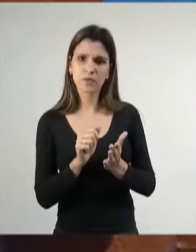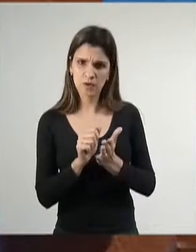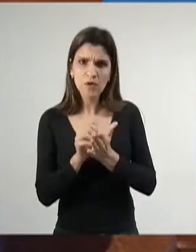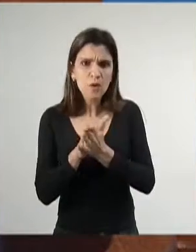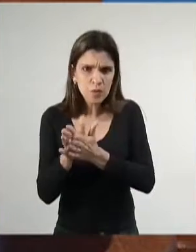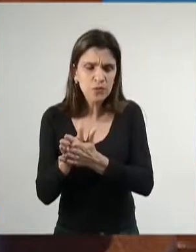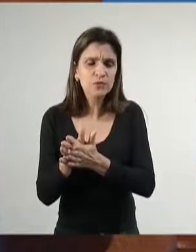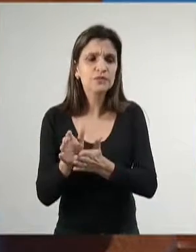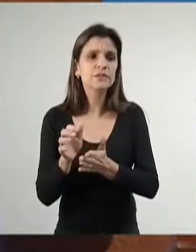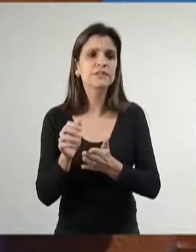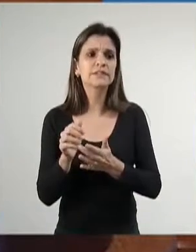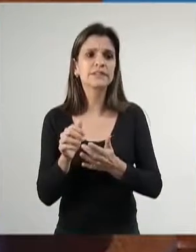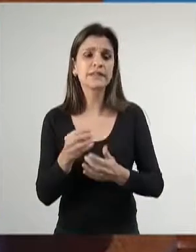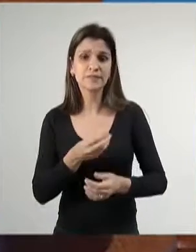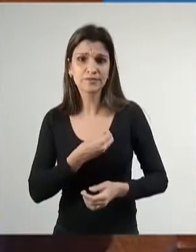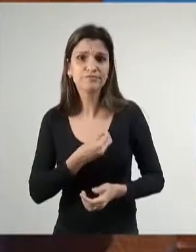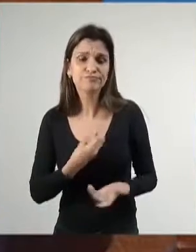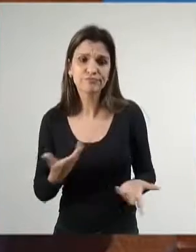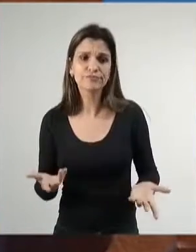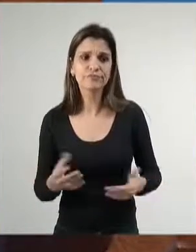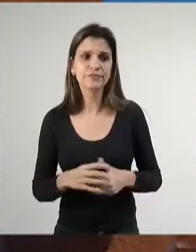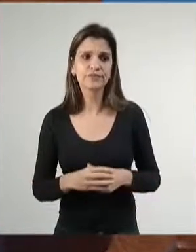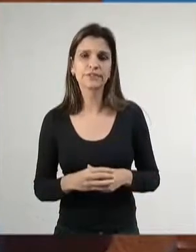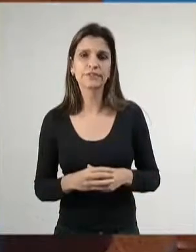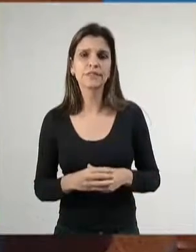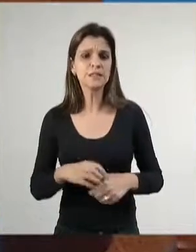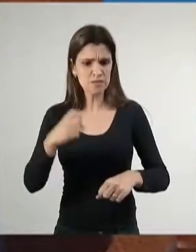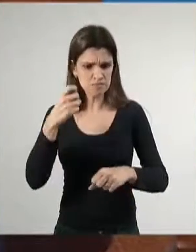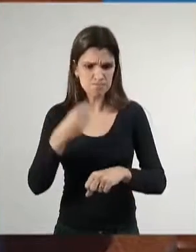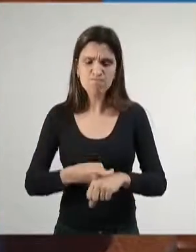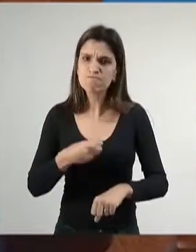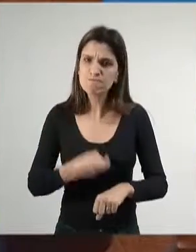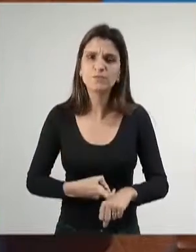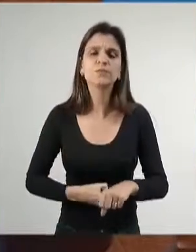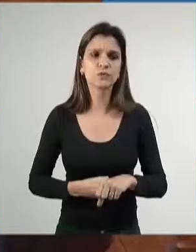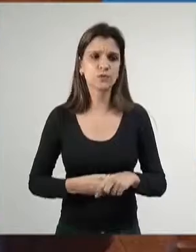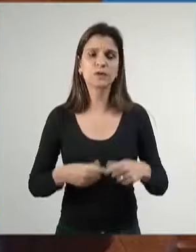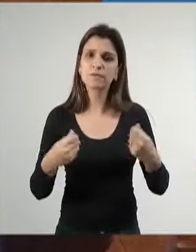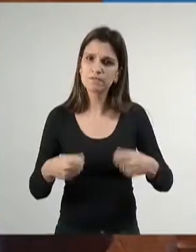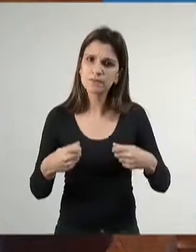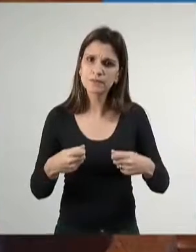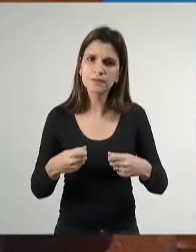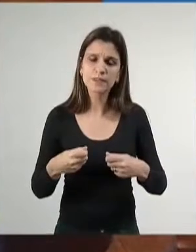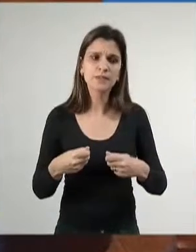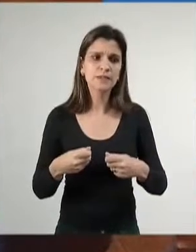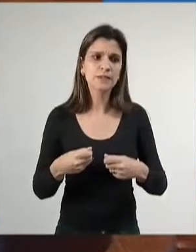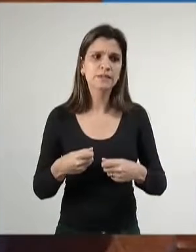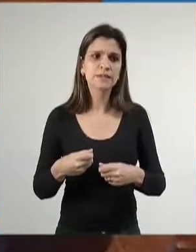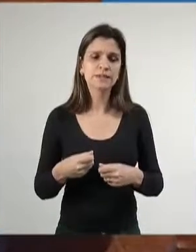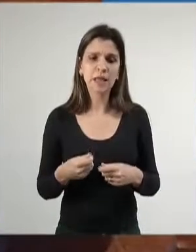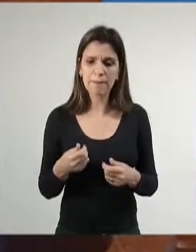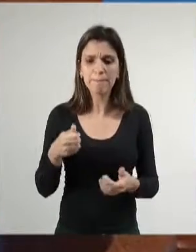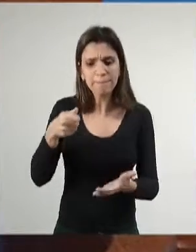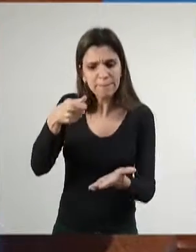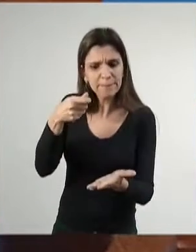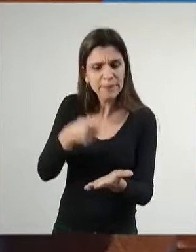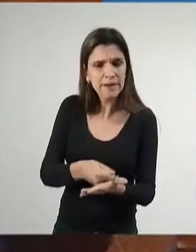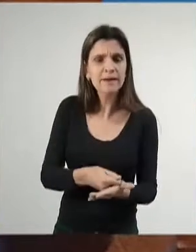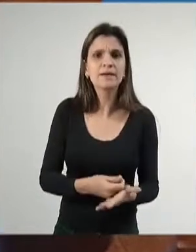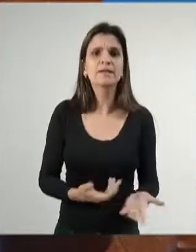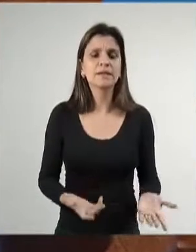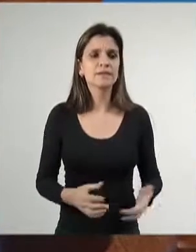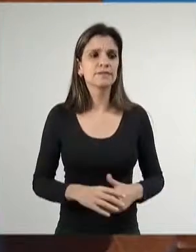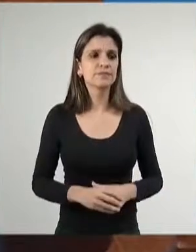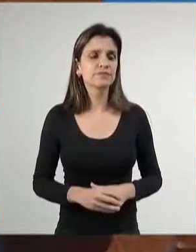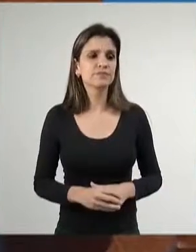extremamente importantes e que têm que ser cada vez mais duras. Tem que atingir no bolso aquele mau motorista, principalmente